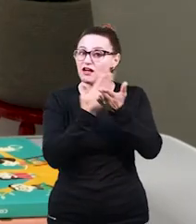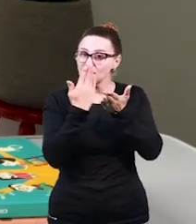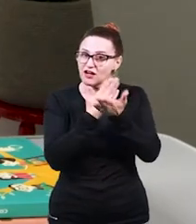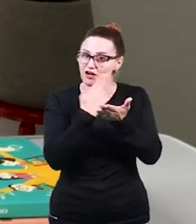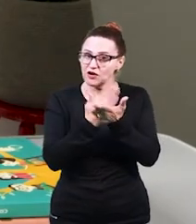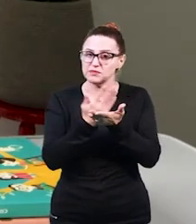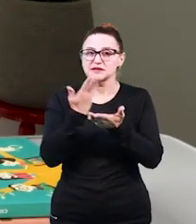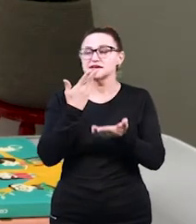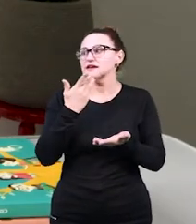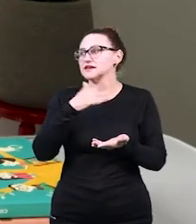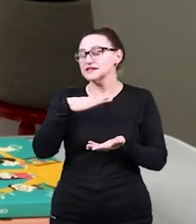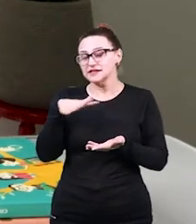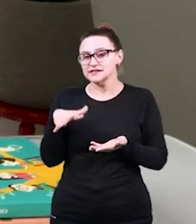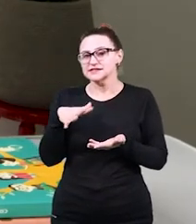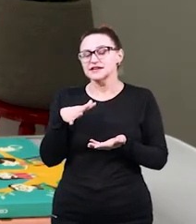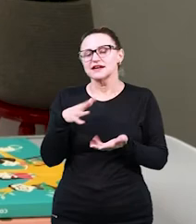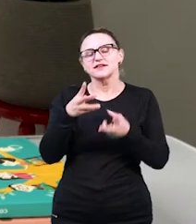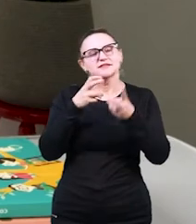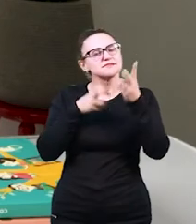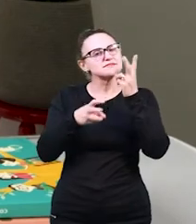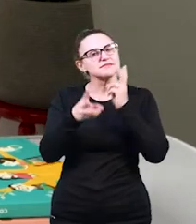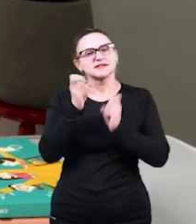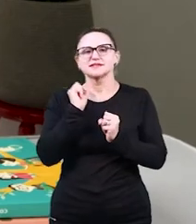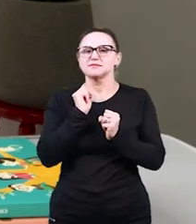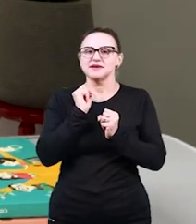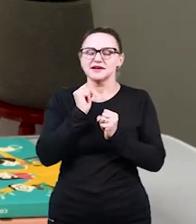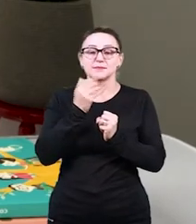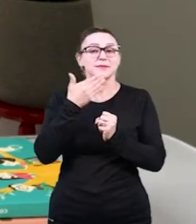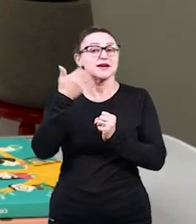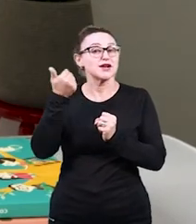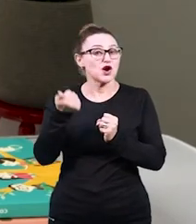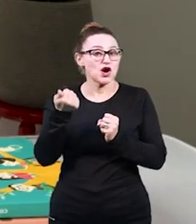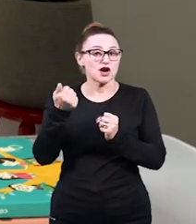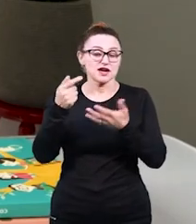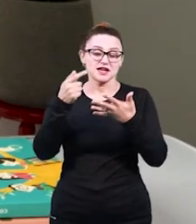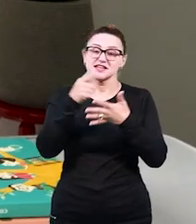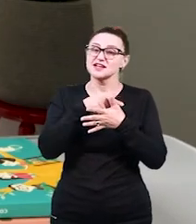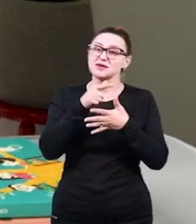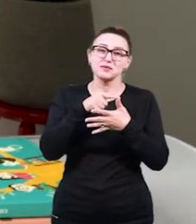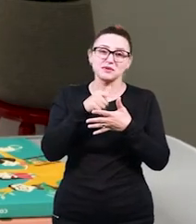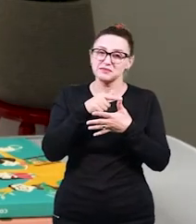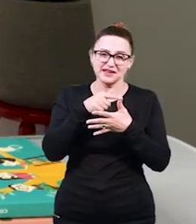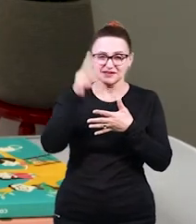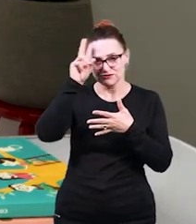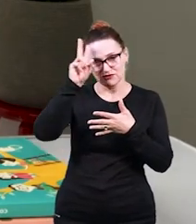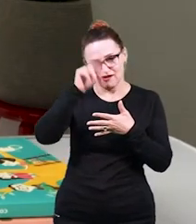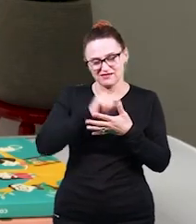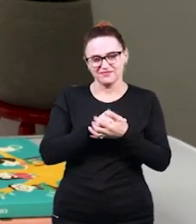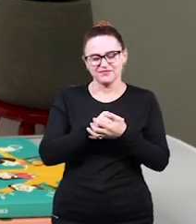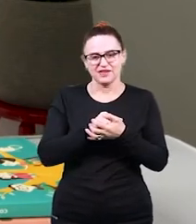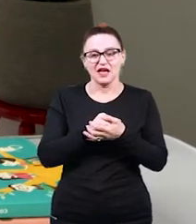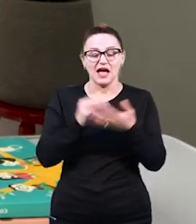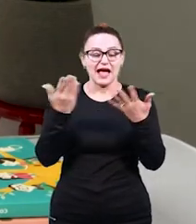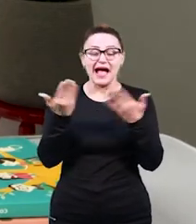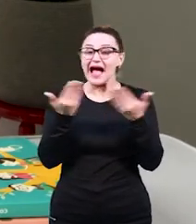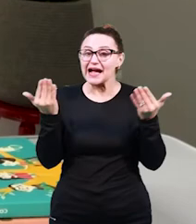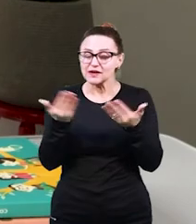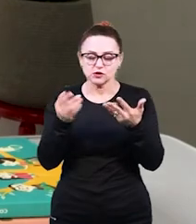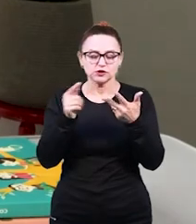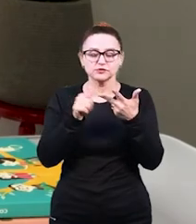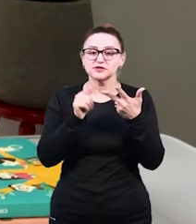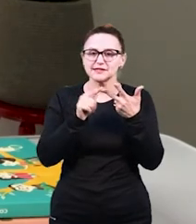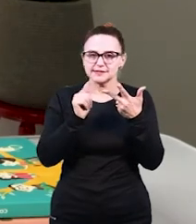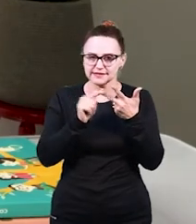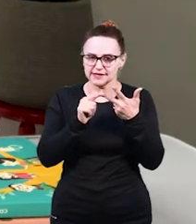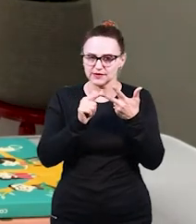que a criança vai se identificar um pouco mais do que com a primeira. Já o terceiro exemplo, aí a gente passa para o